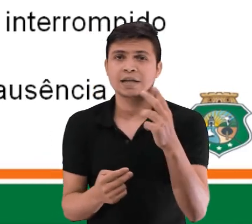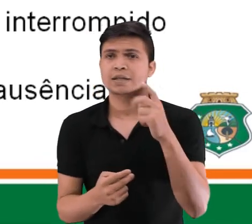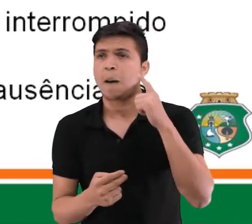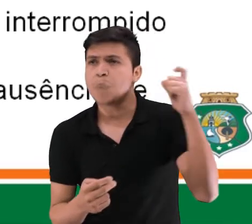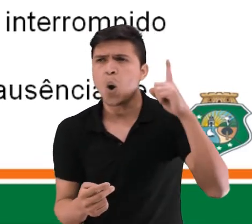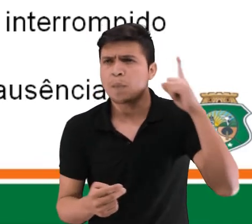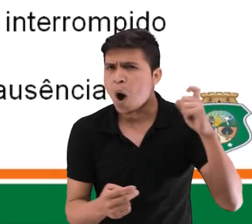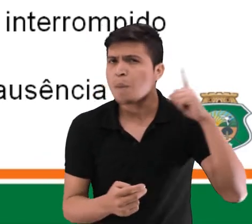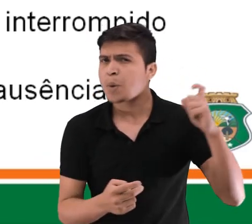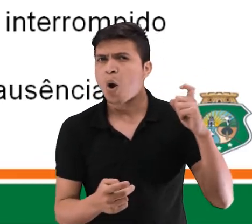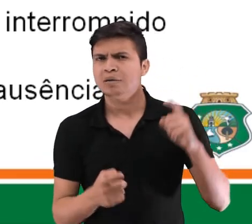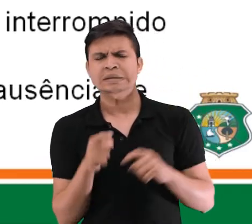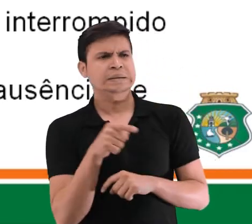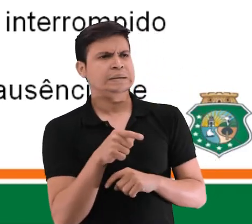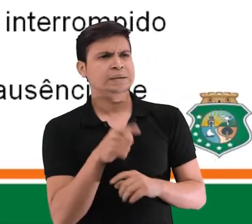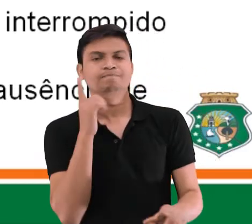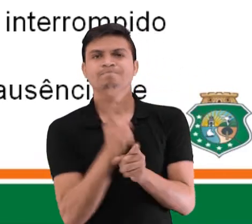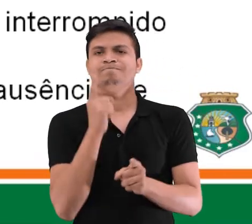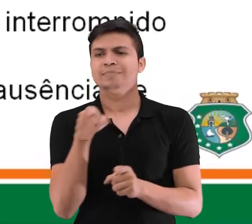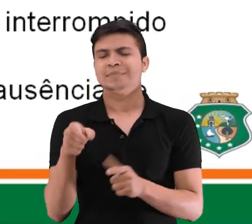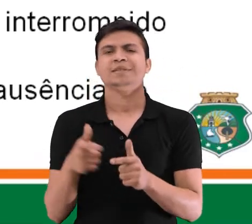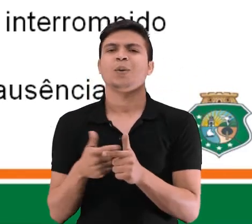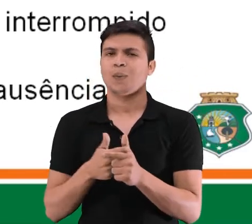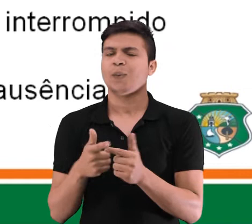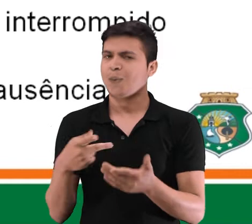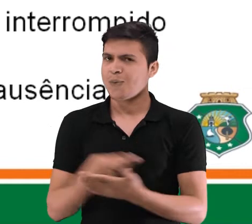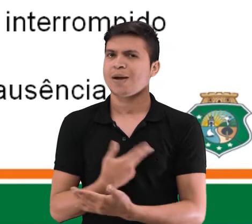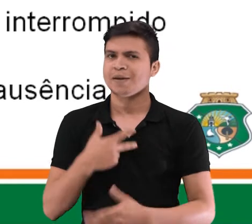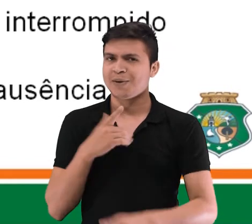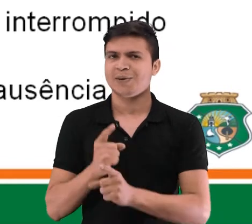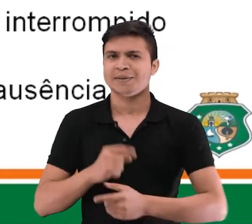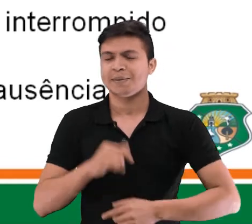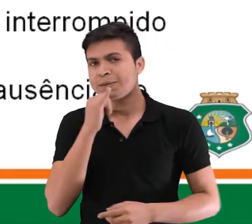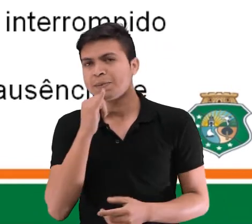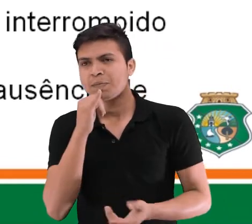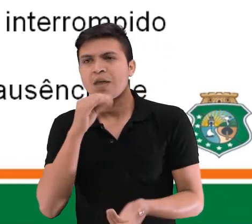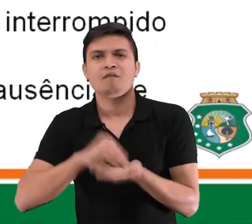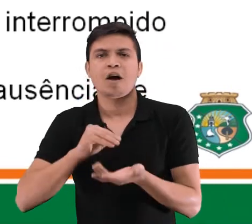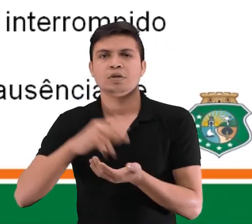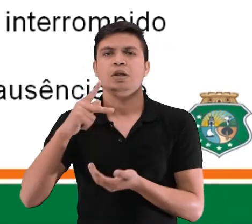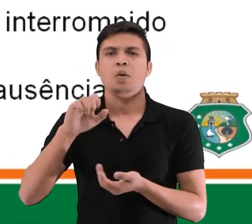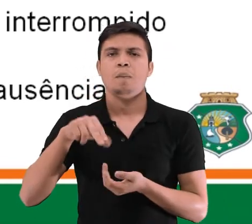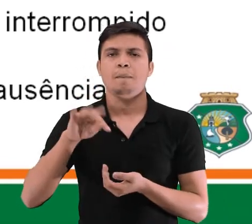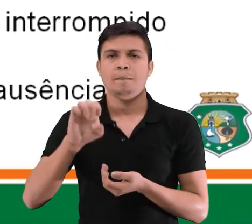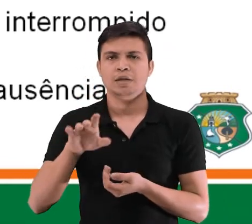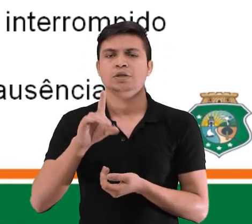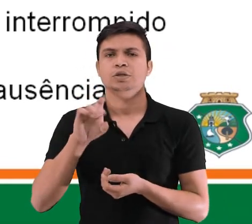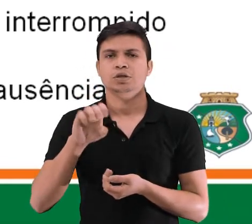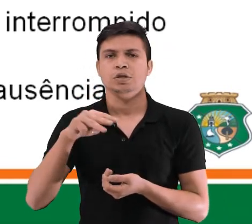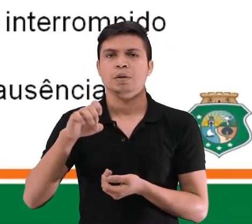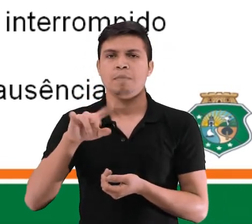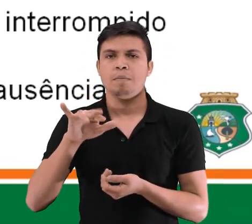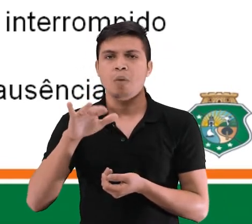identificar esse tipo de erro. Por exemplo, a ausência do pente de memória, a memória RAM, ele vai